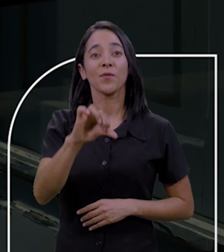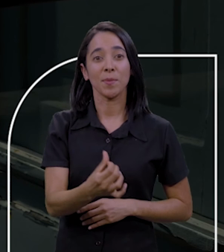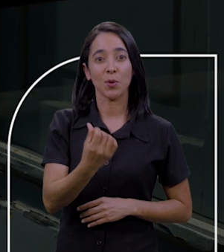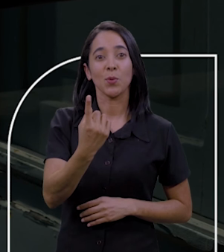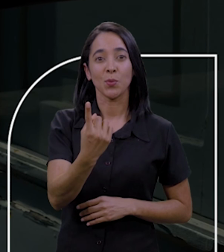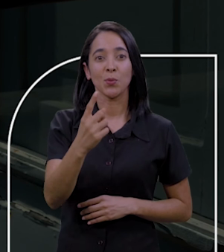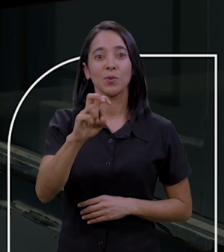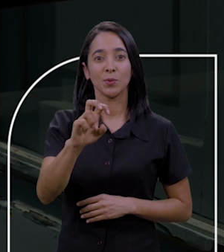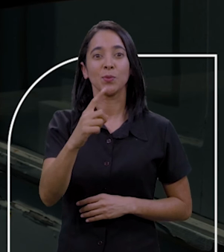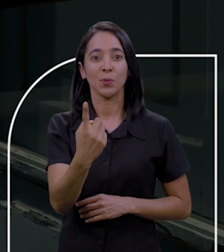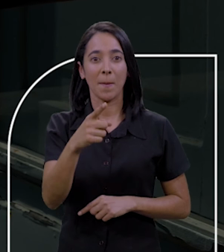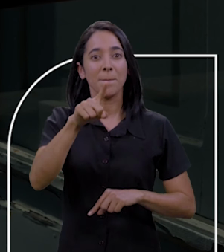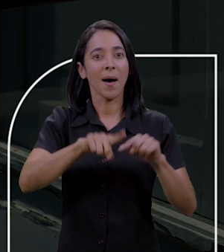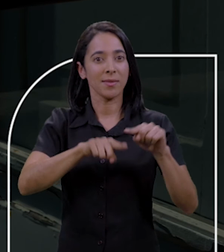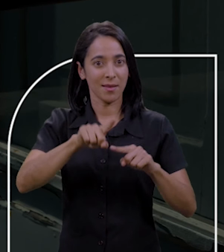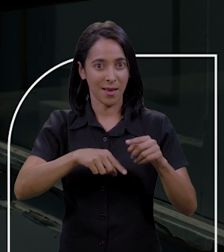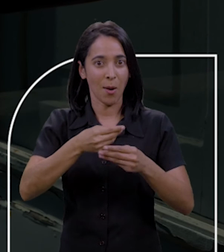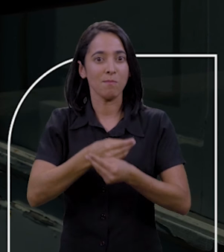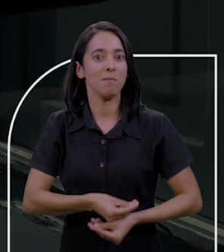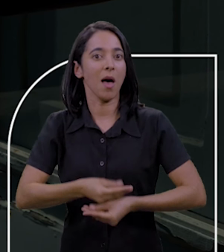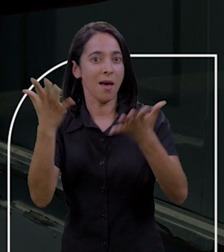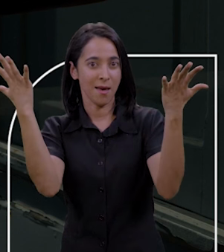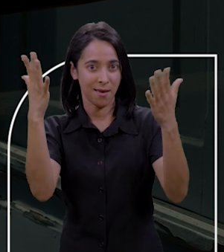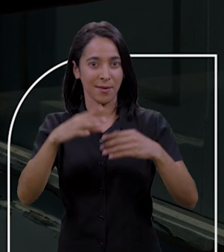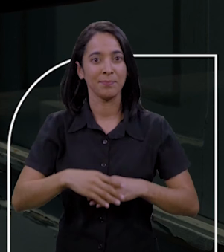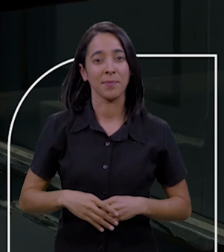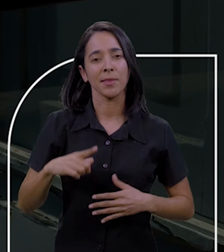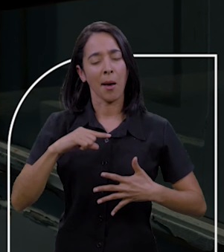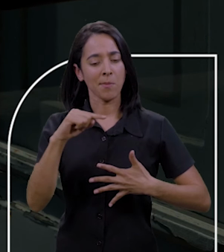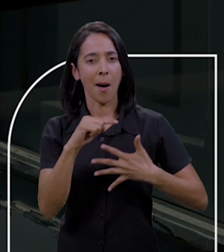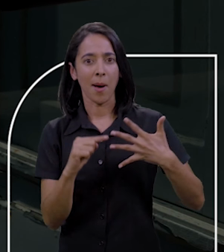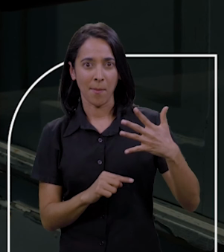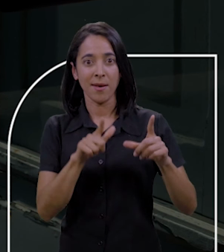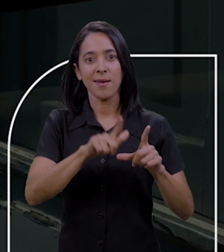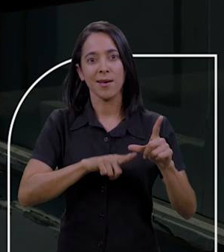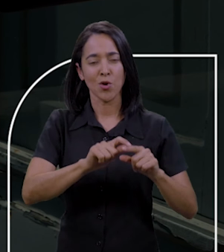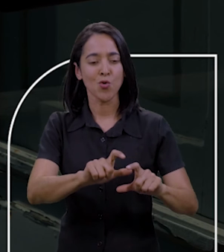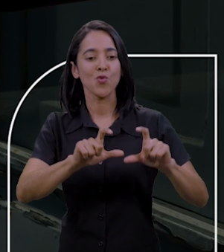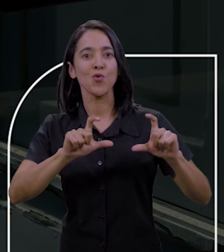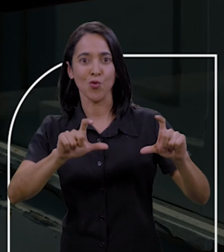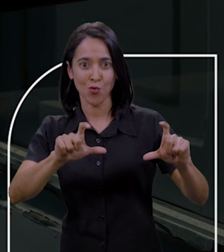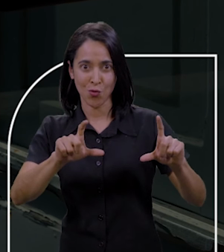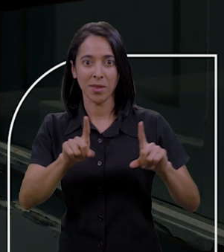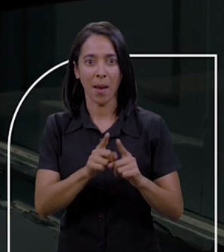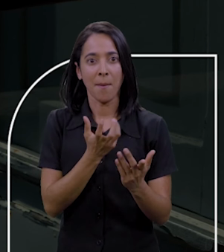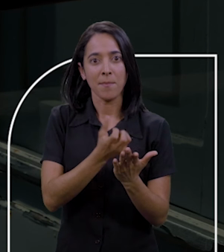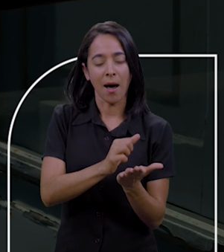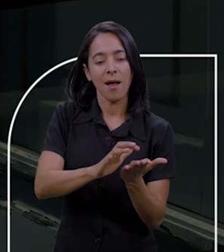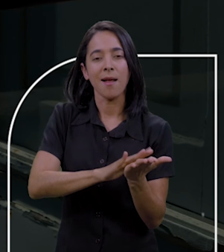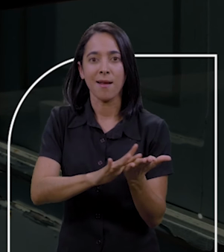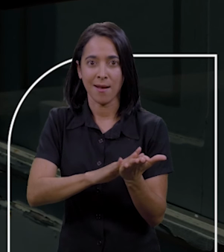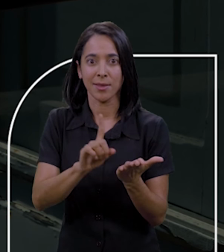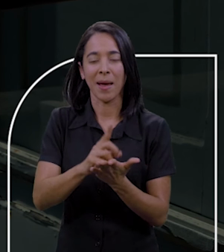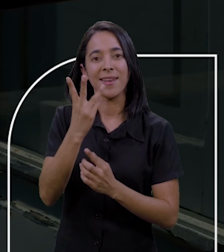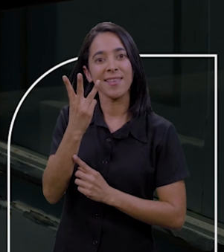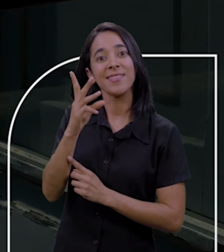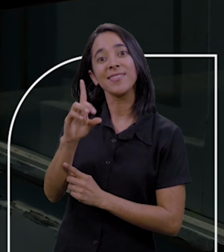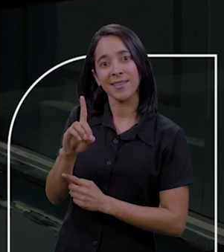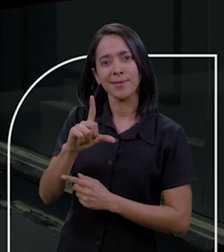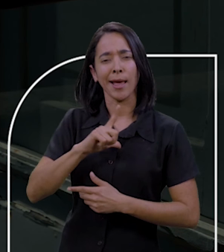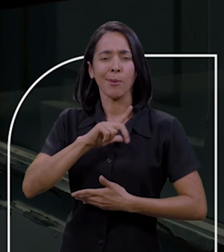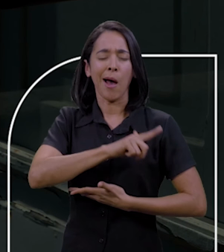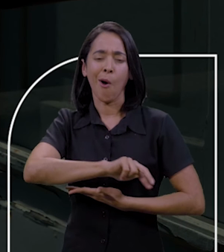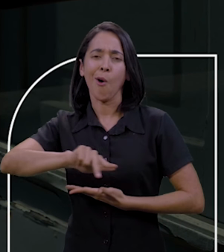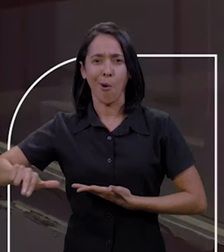9.151 materiais distribuídos, entre grafotáteis, ampliados e tridimensionais. E